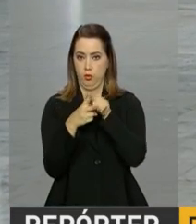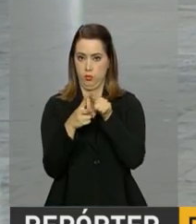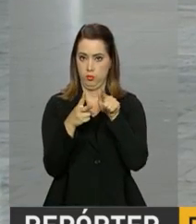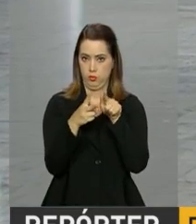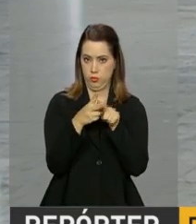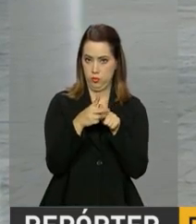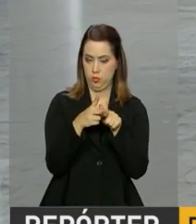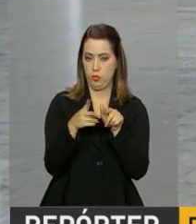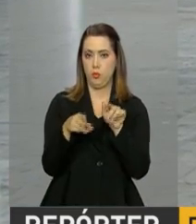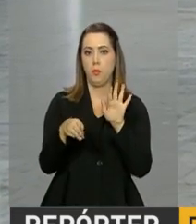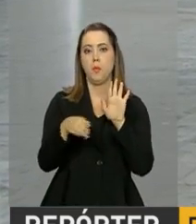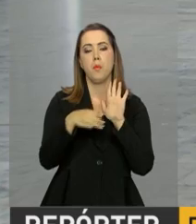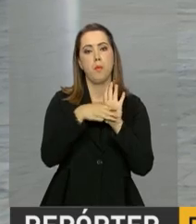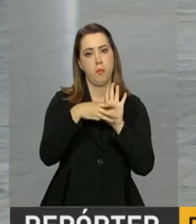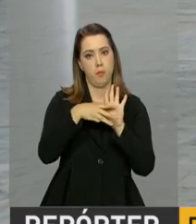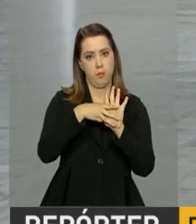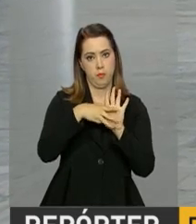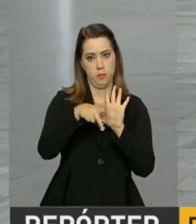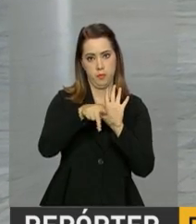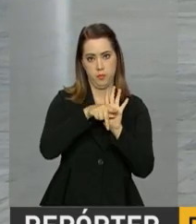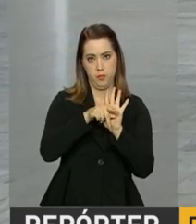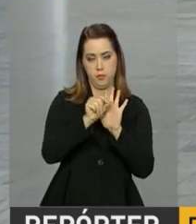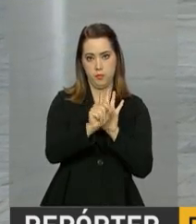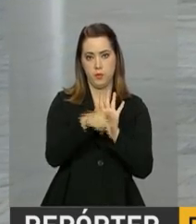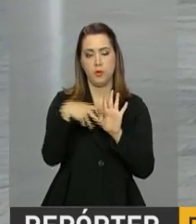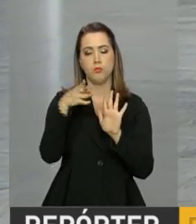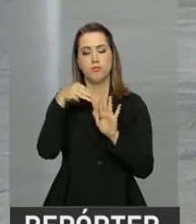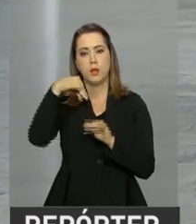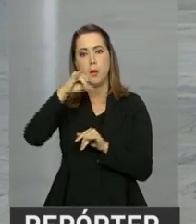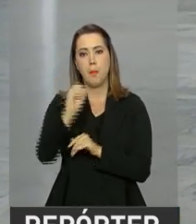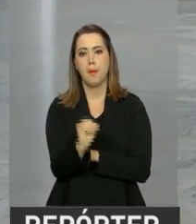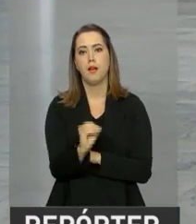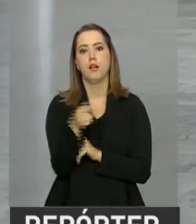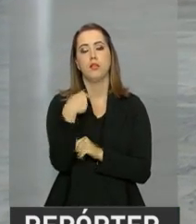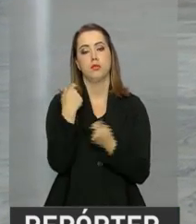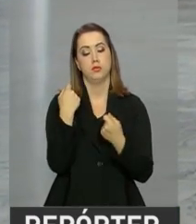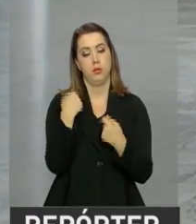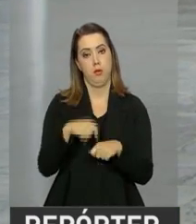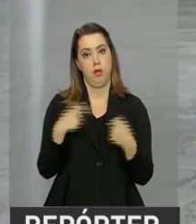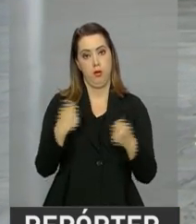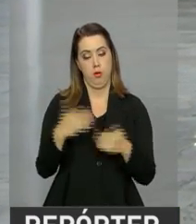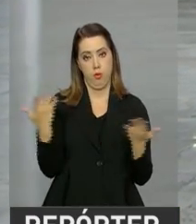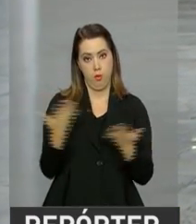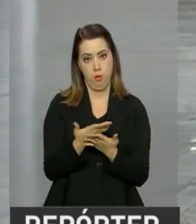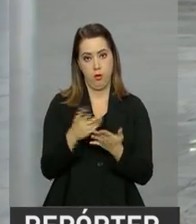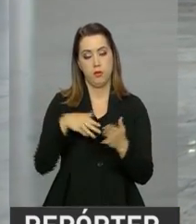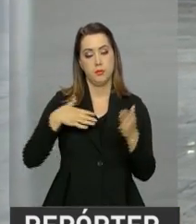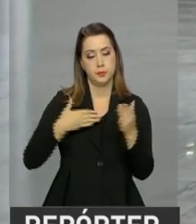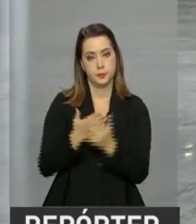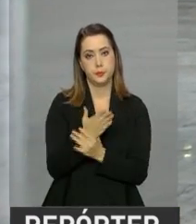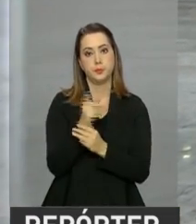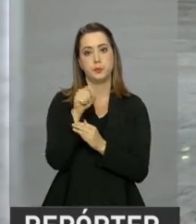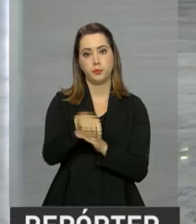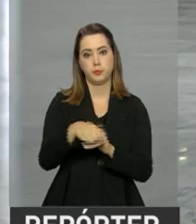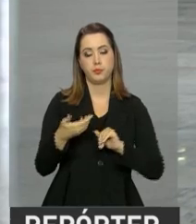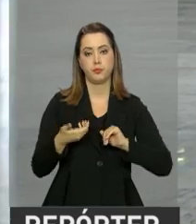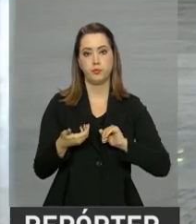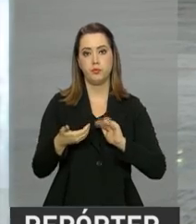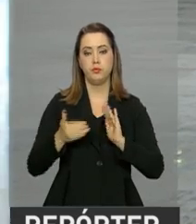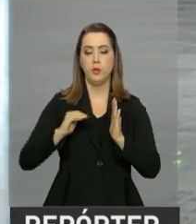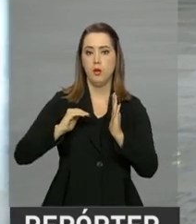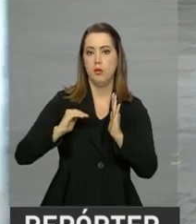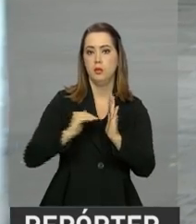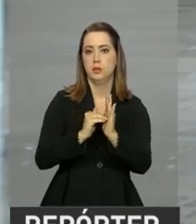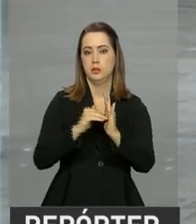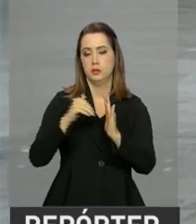que foram editadas pelo presidente Michel Temer em maio. E se não forem aprovadas nessa sessão do Senado de hoje,